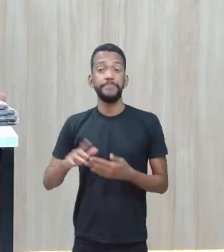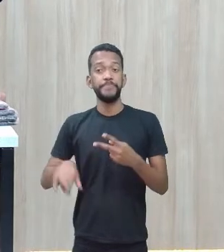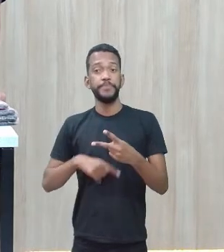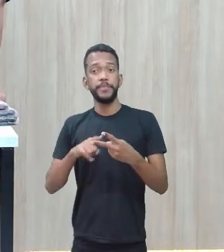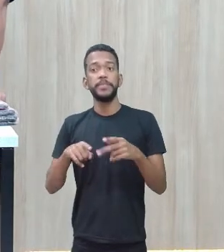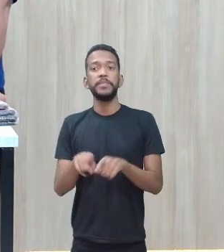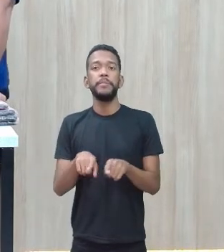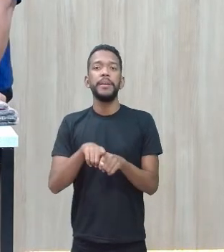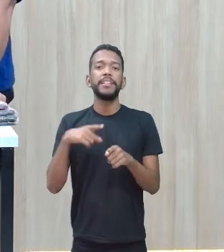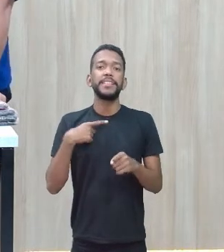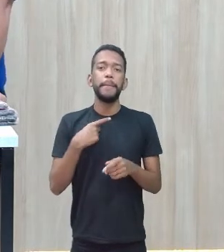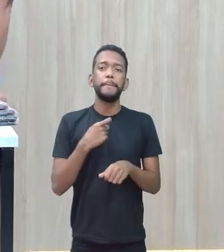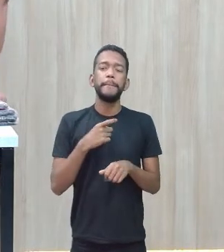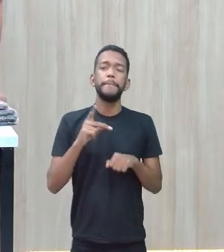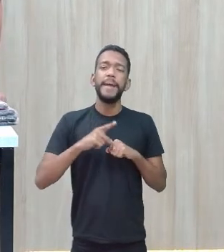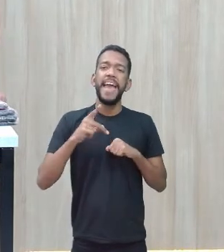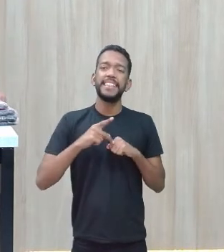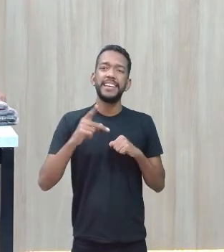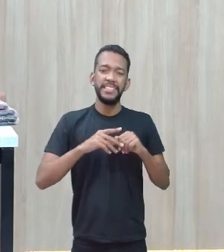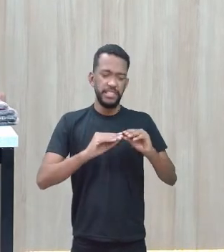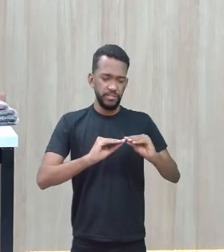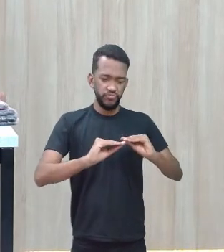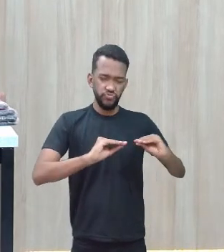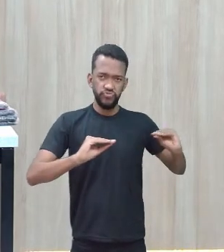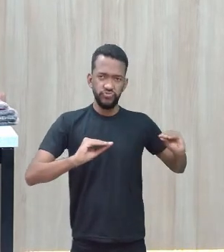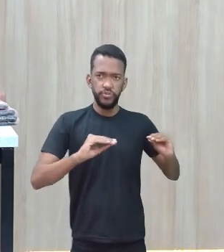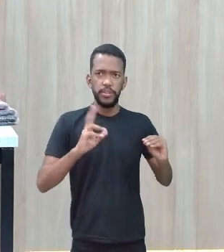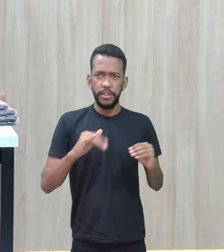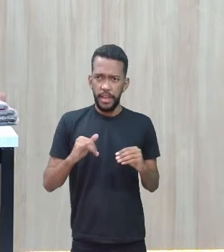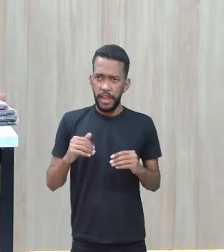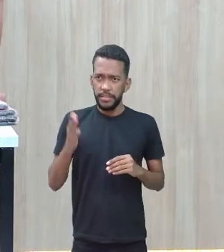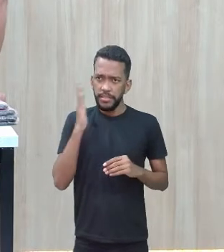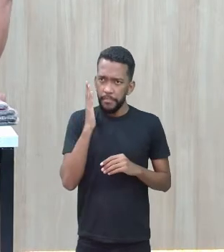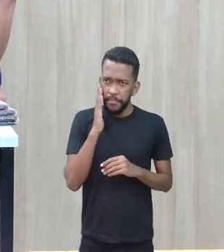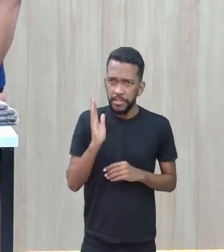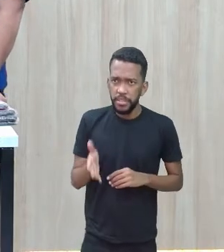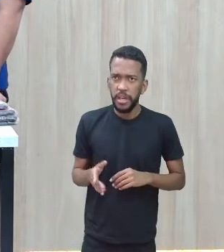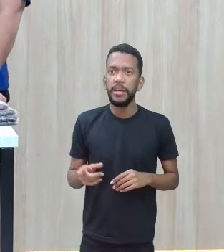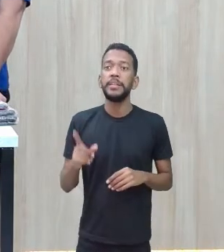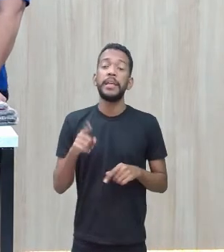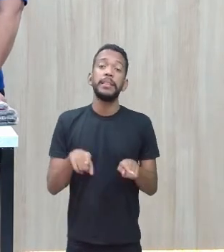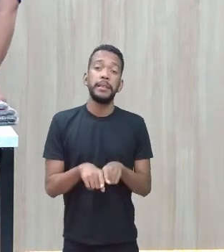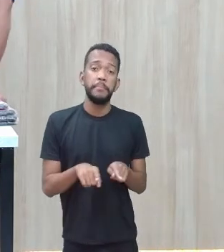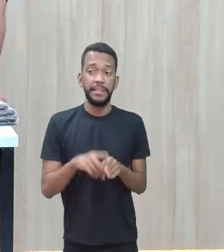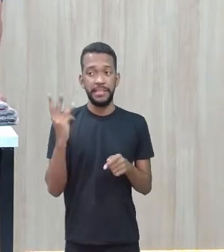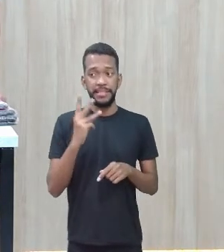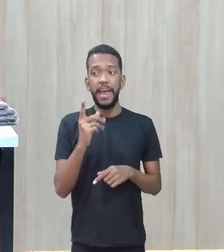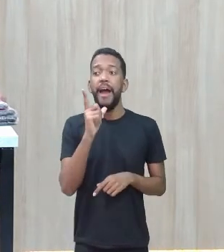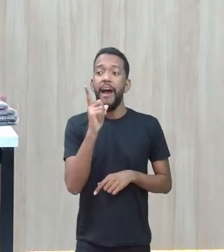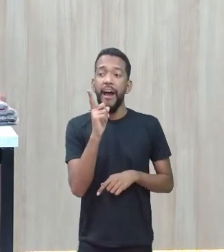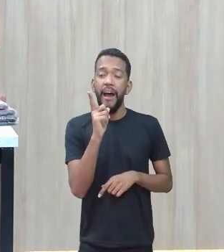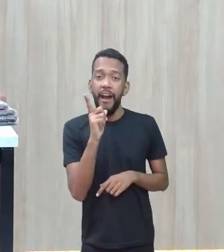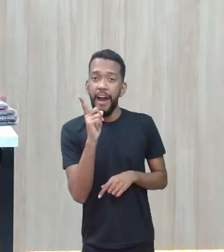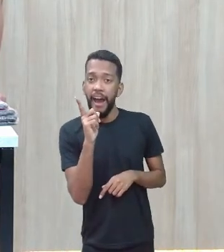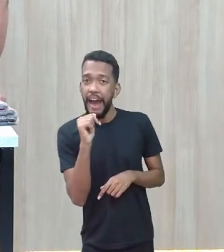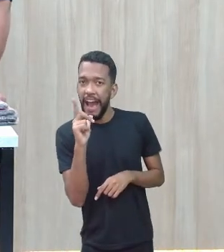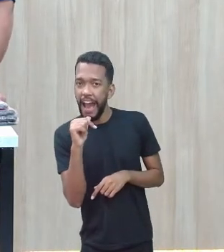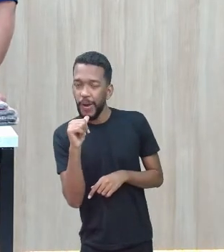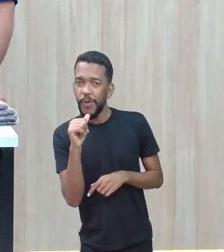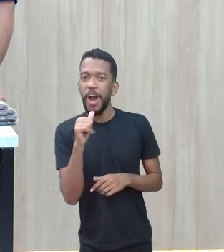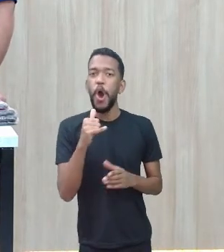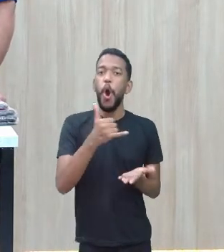pedaço de granito. Então, será que dá para a gente arriscar? Eu tenho aqui a água com óleo, que eu também tenho aqui no